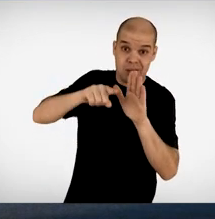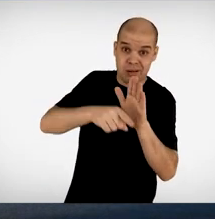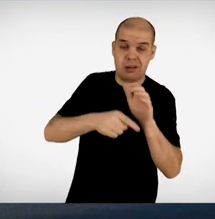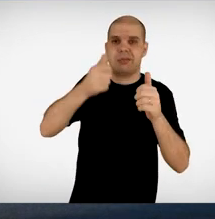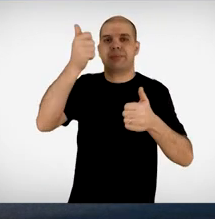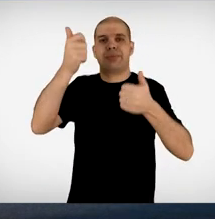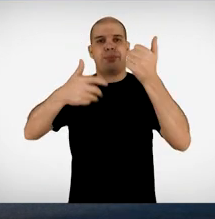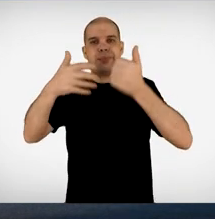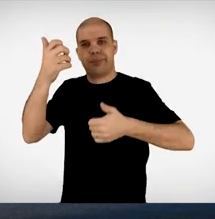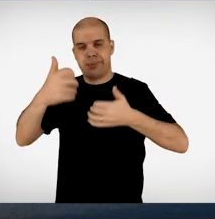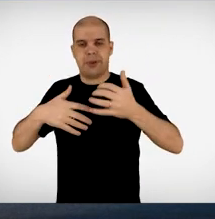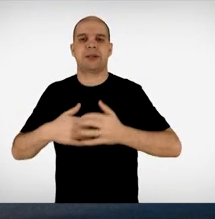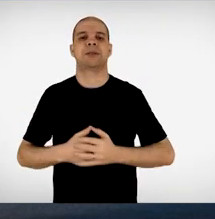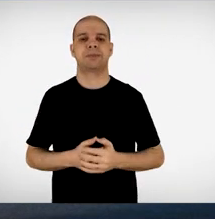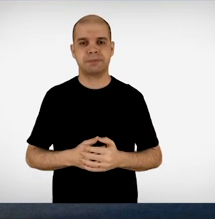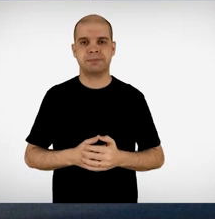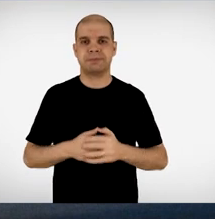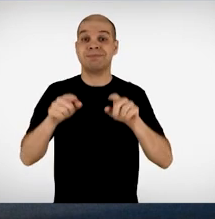não vai.